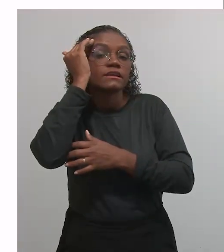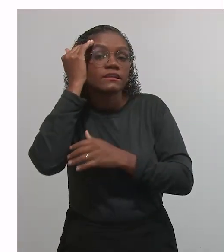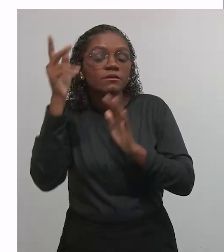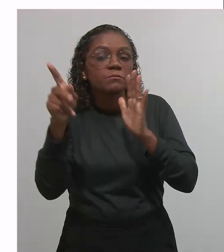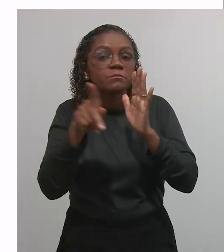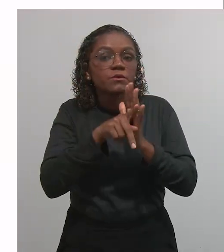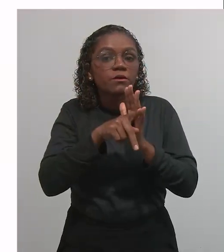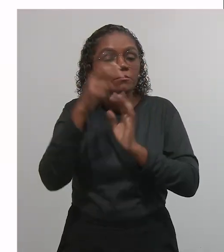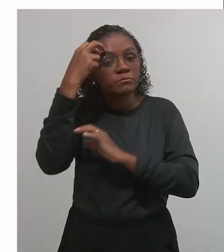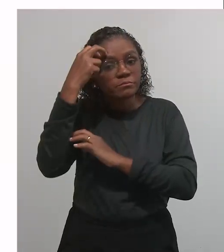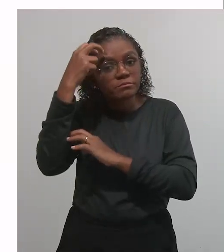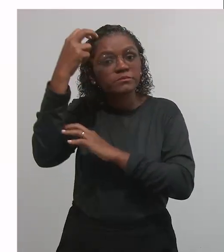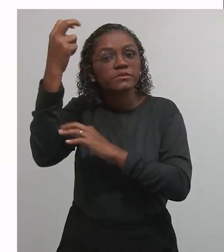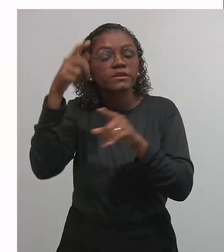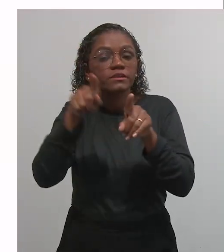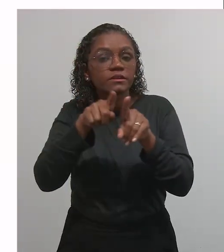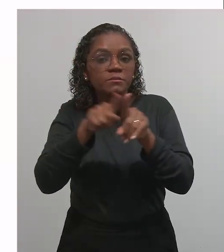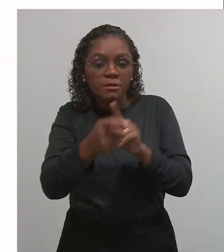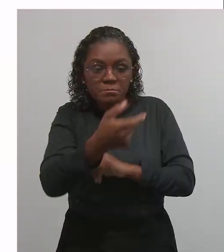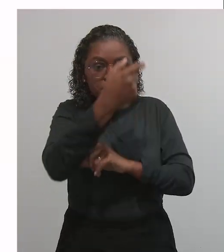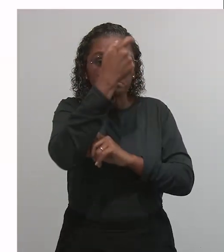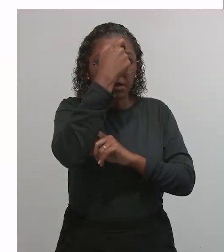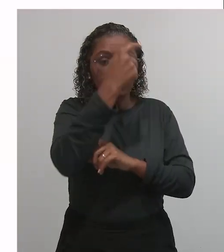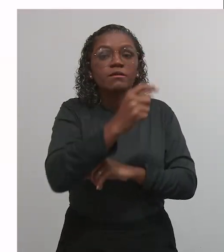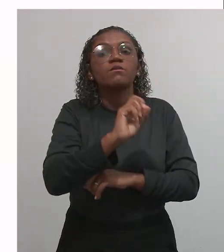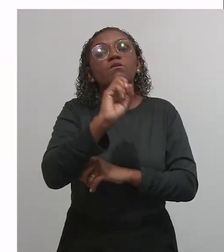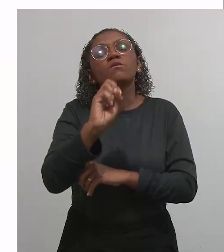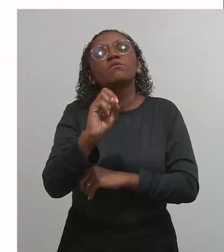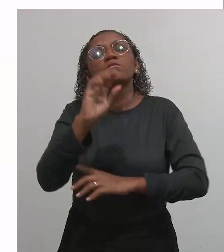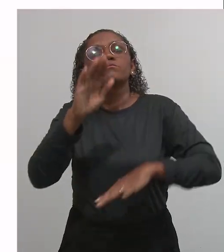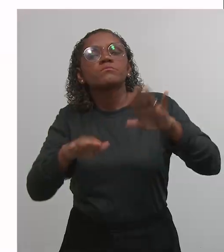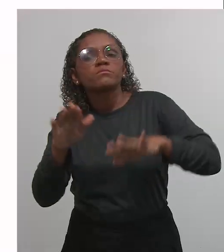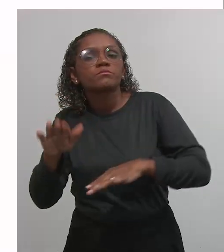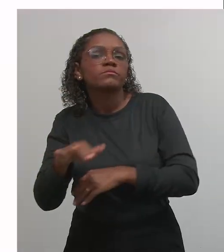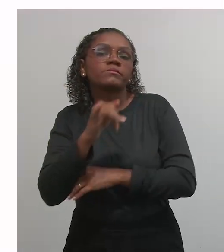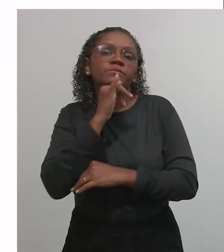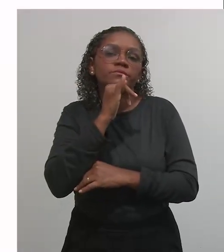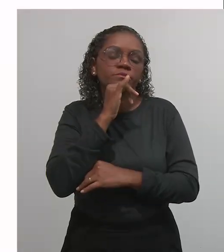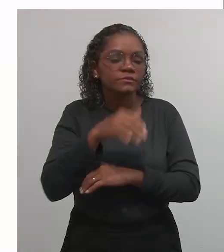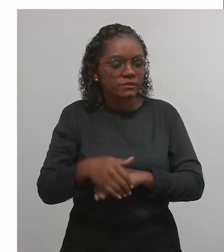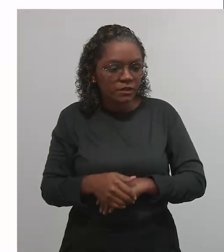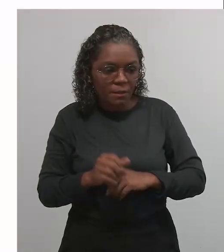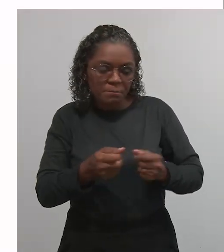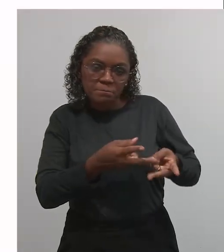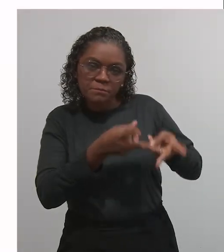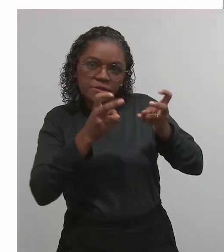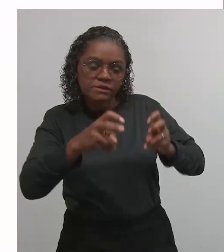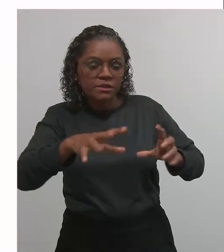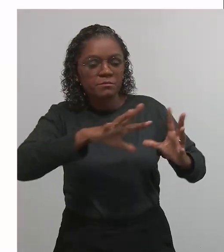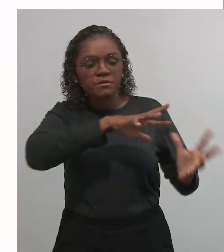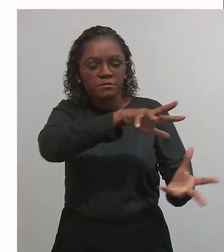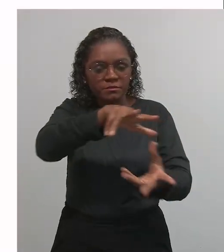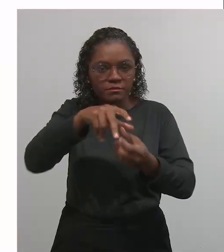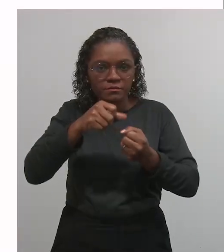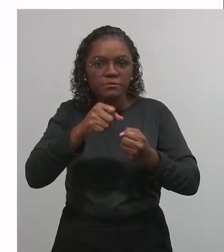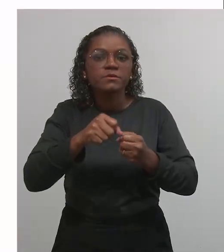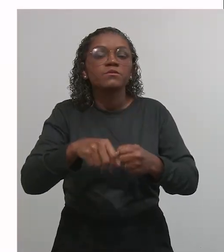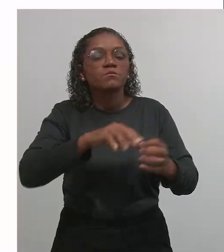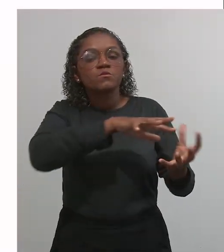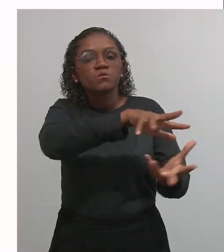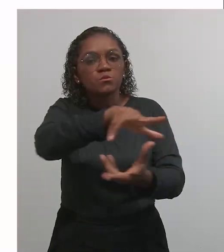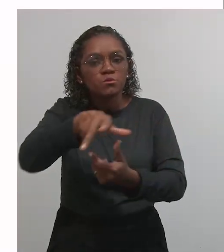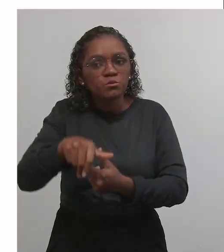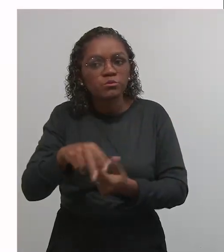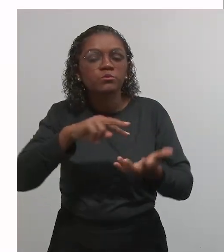da racionalidade, ou seja, a forma de entender o mundo a partir do pensamento, da